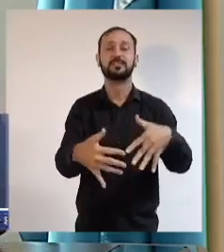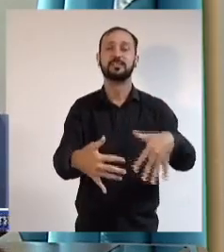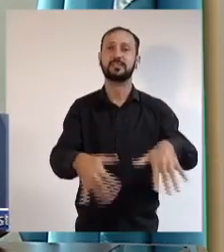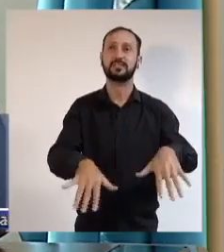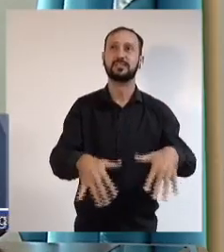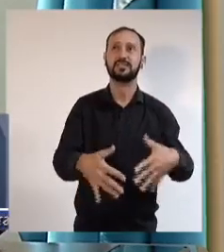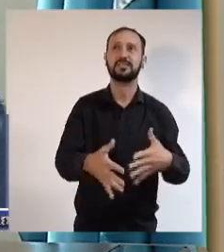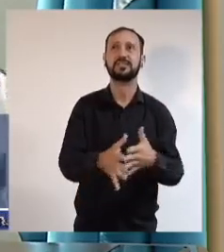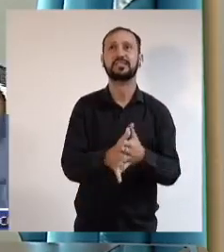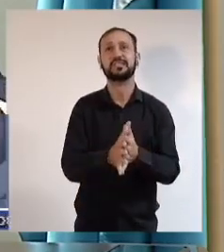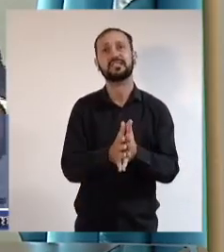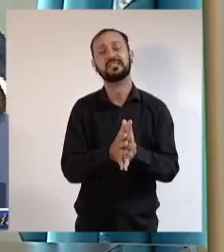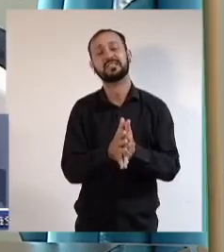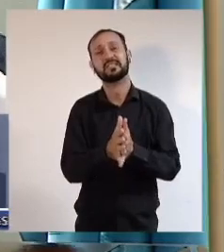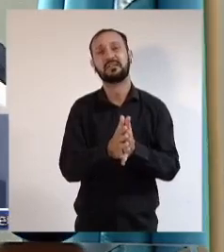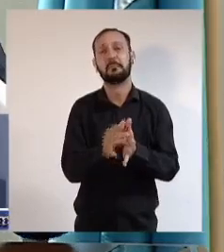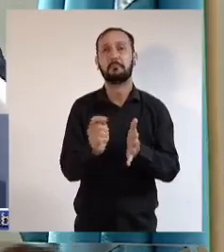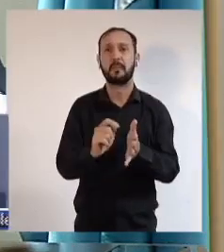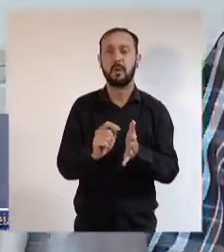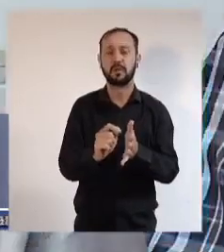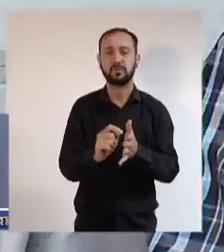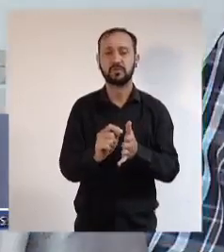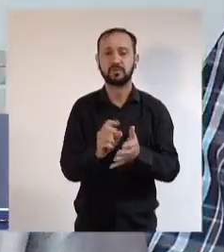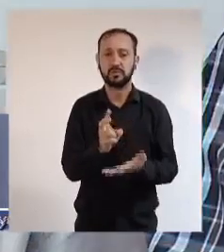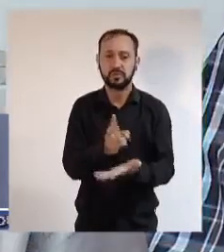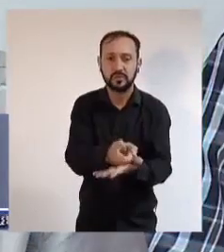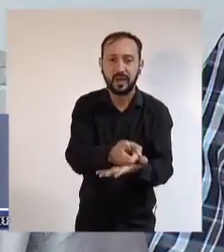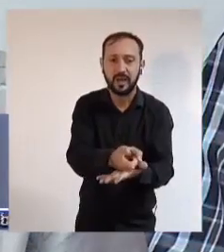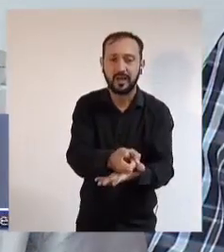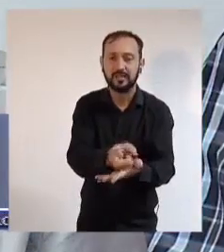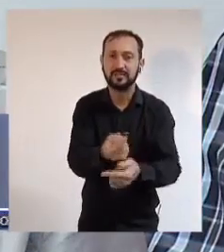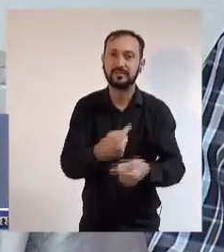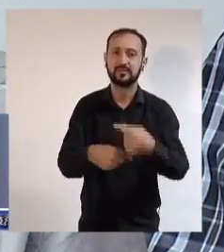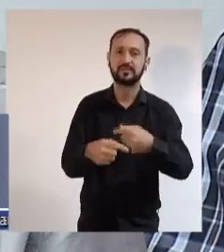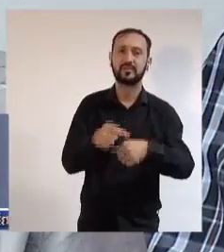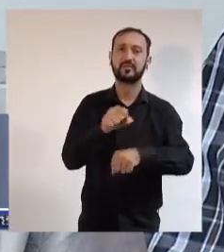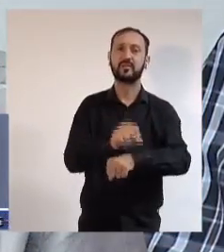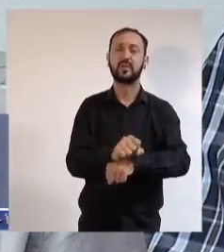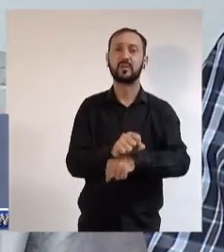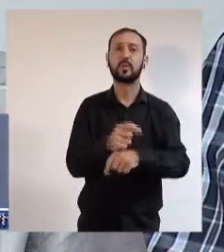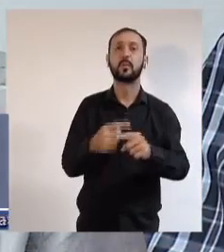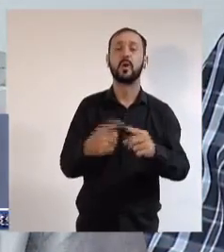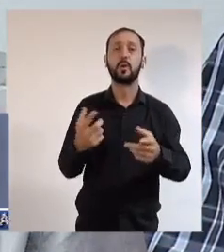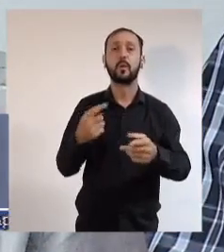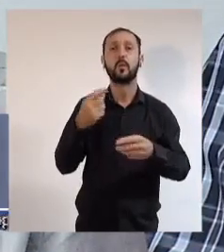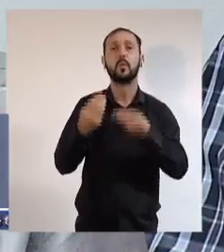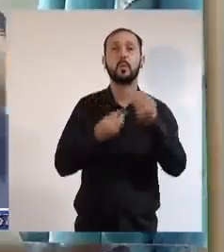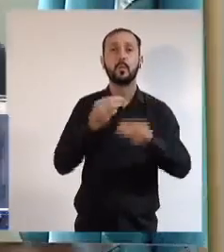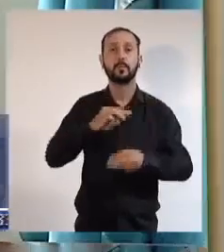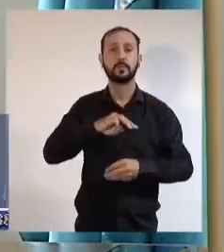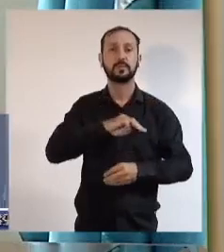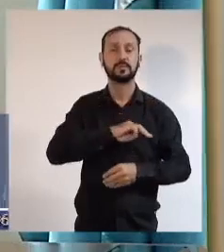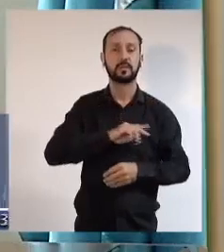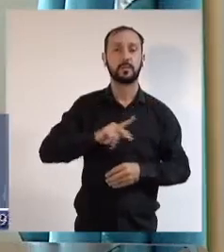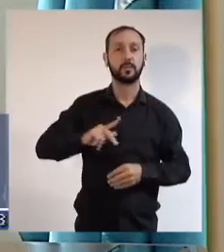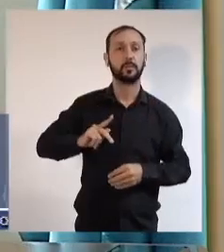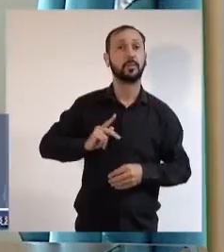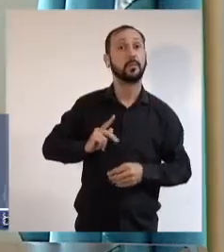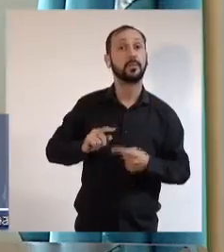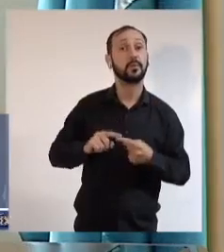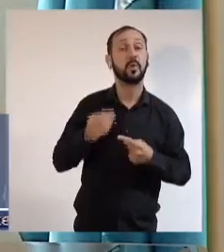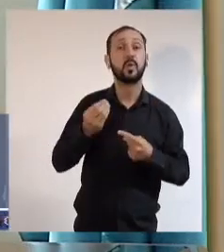situações se ele pode avançar ou não porque qual é o entendimento do ministério público qualquer entendimento